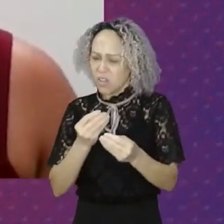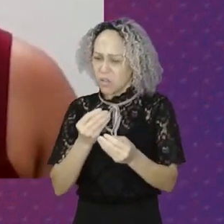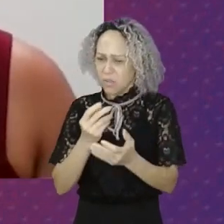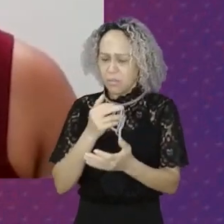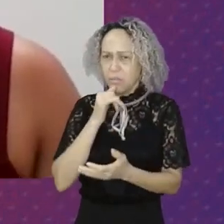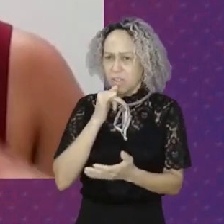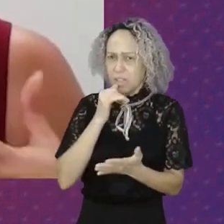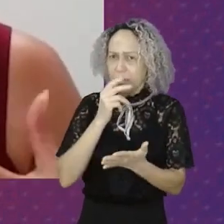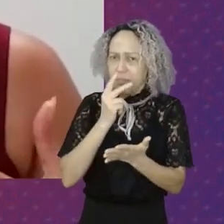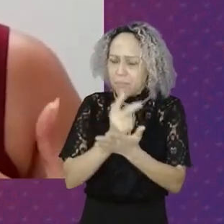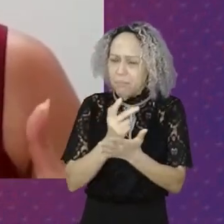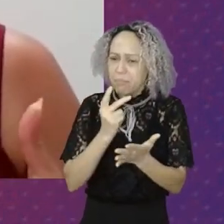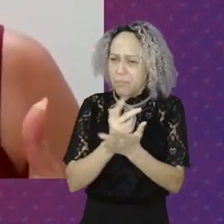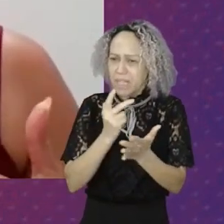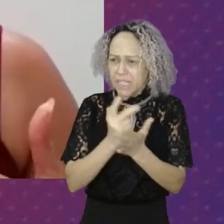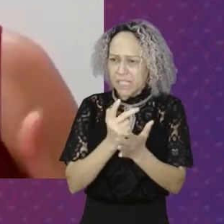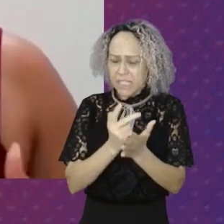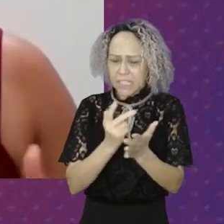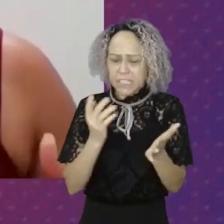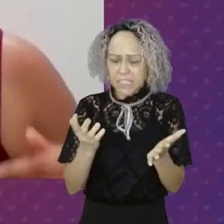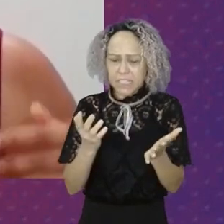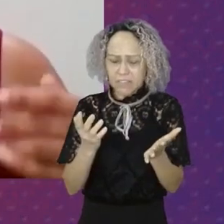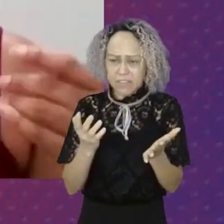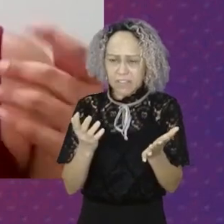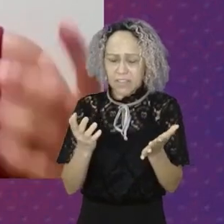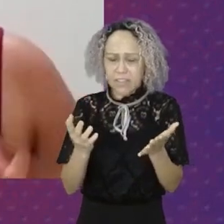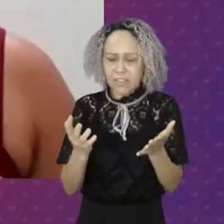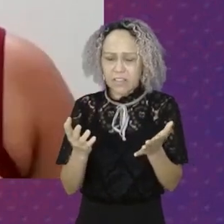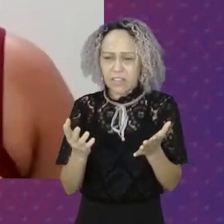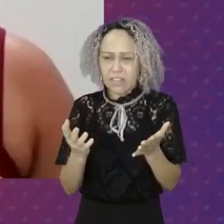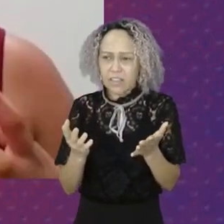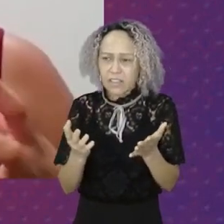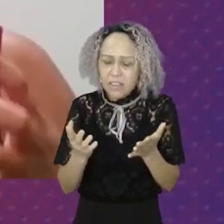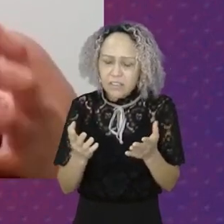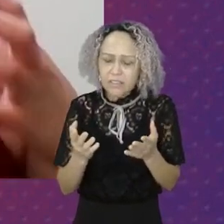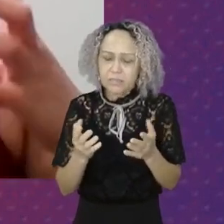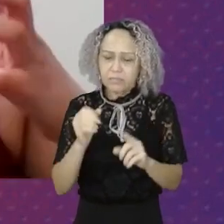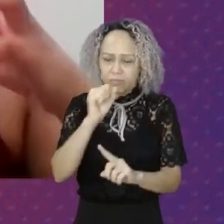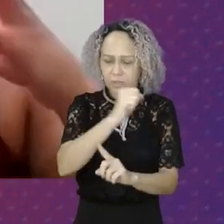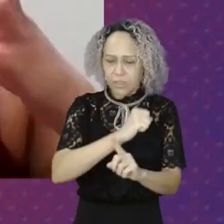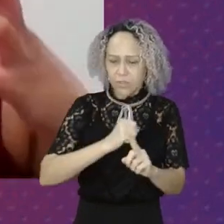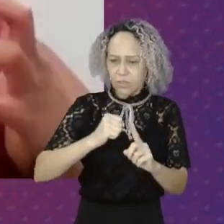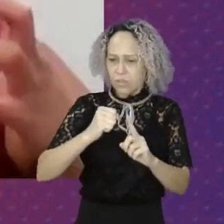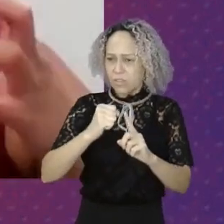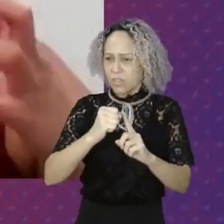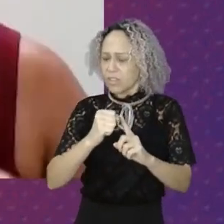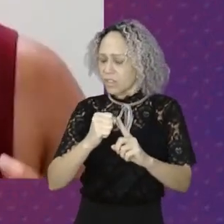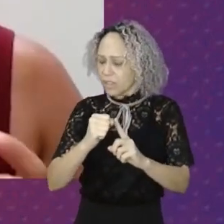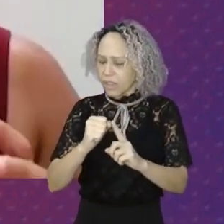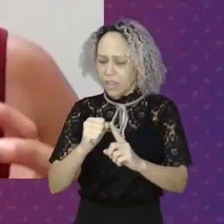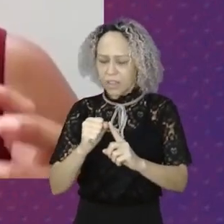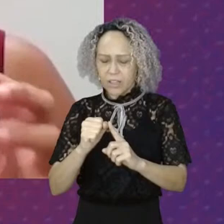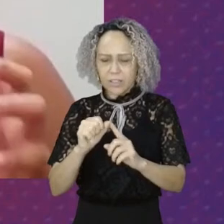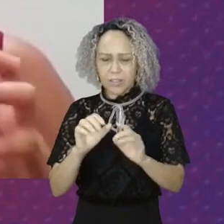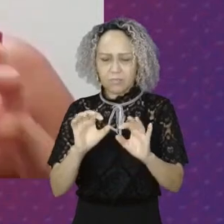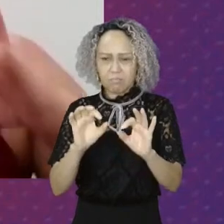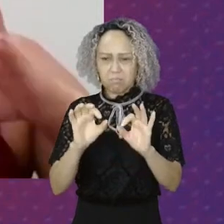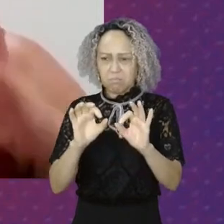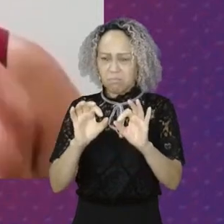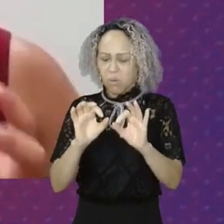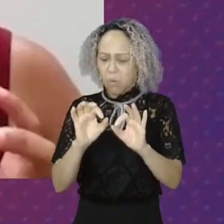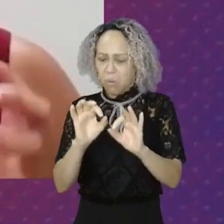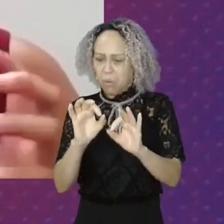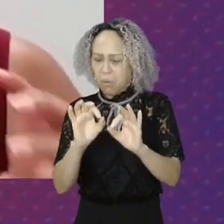porque na prática, manutenção da ordem significa manutenção, de uma estrutura social que